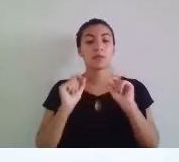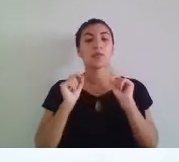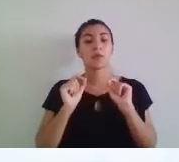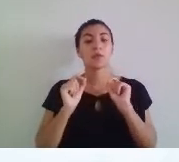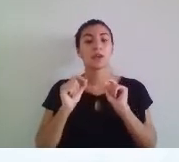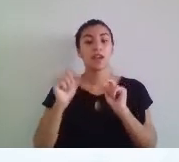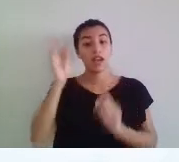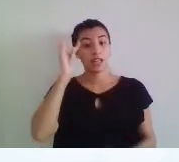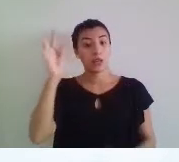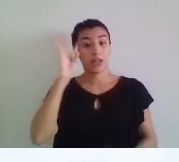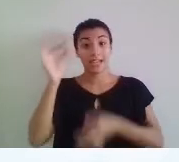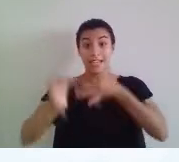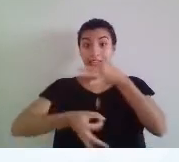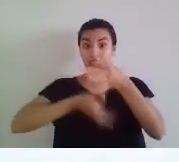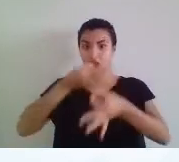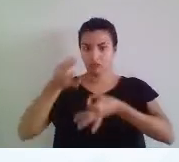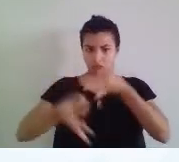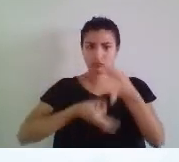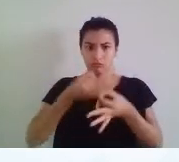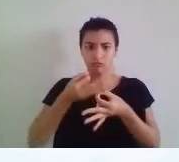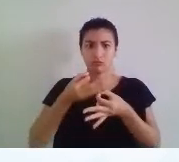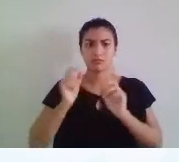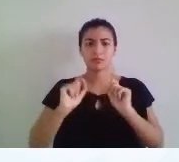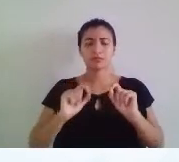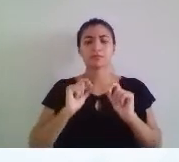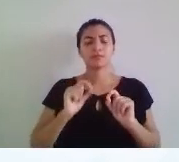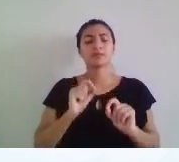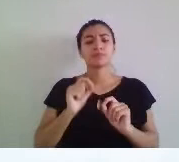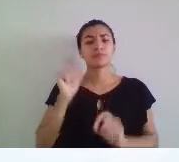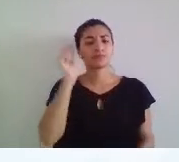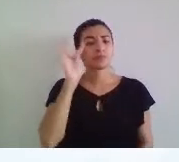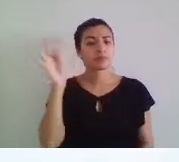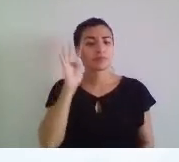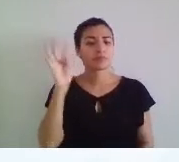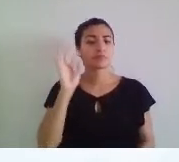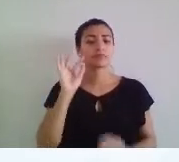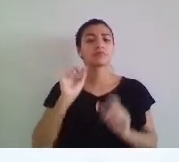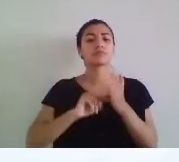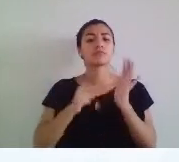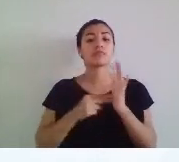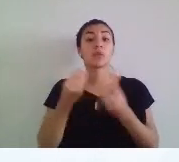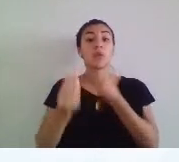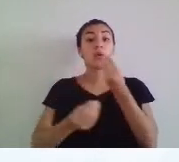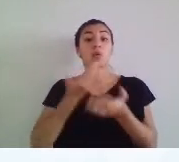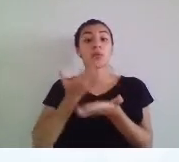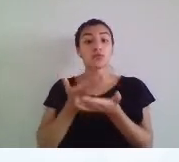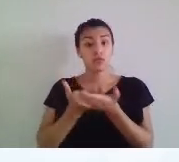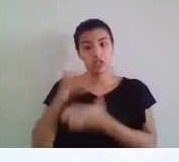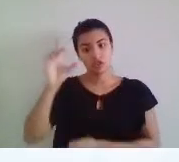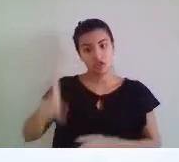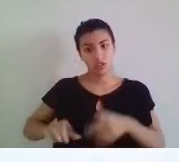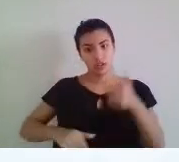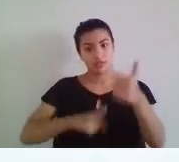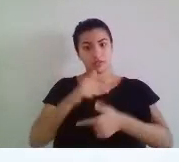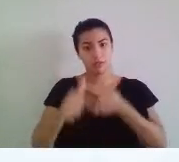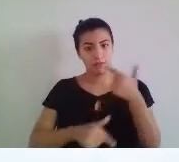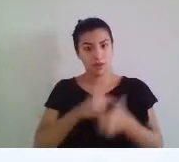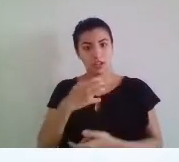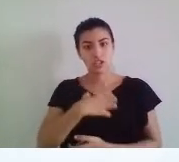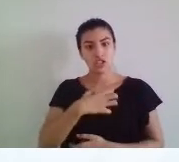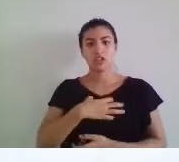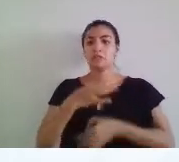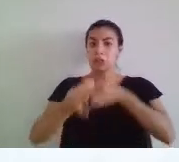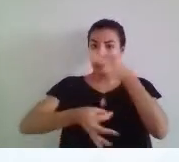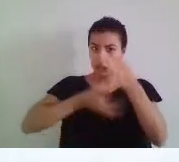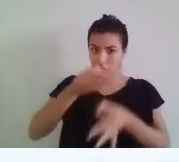crítica do direito do trabalho. Então, a teoria crítica do direito do trabalho é como estudar o direito do trabalho de forma